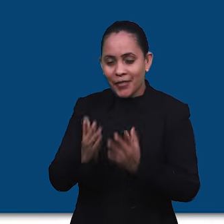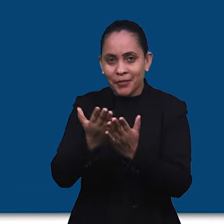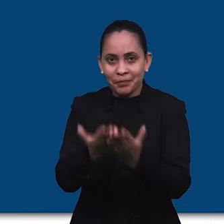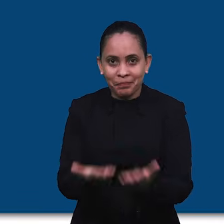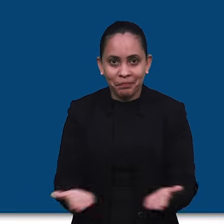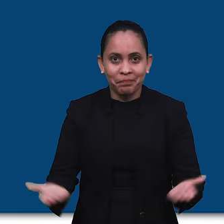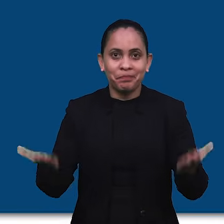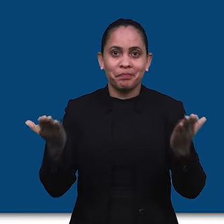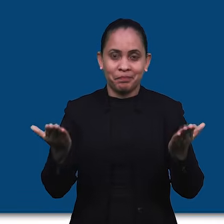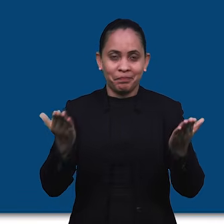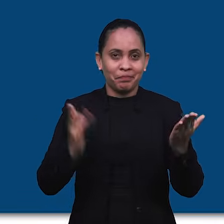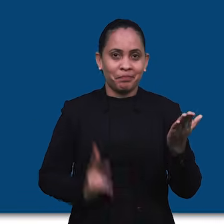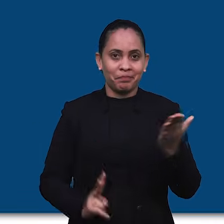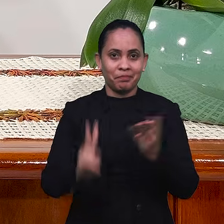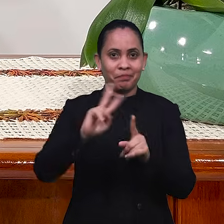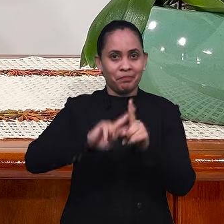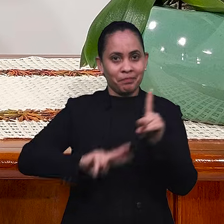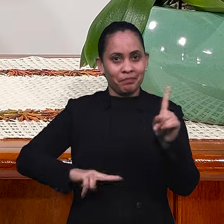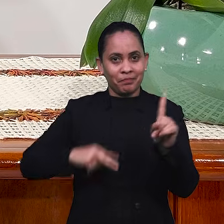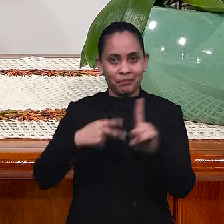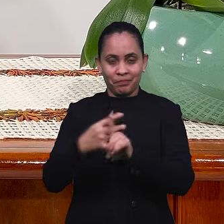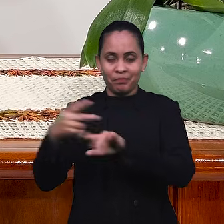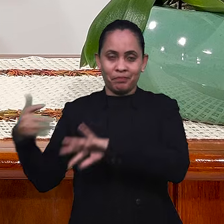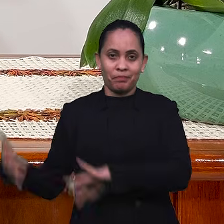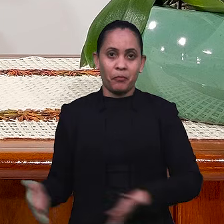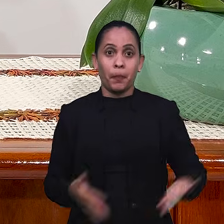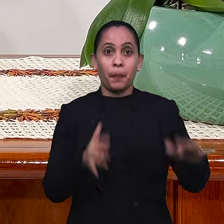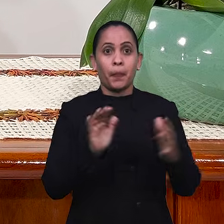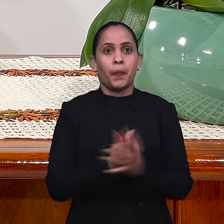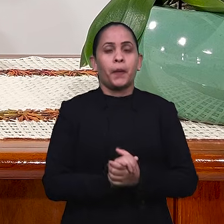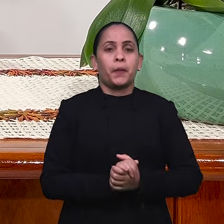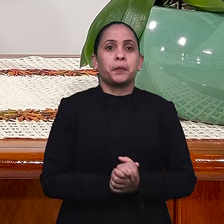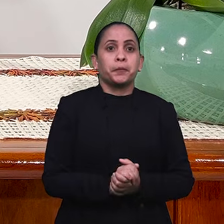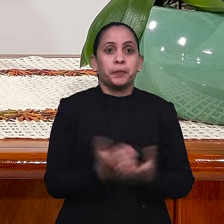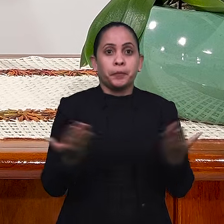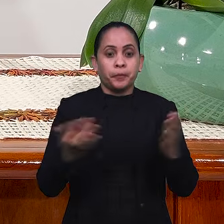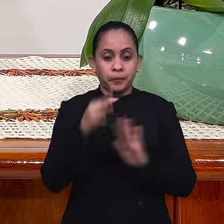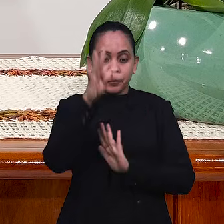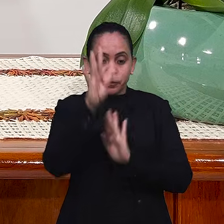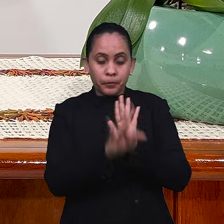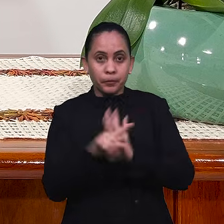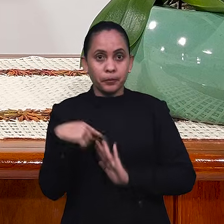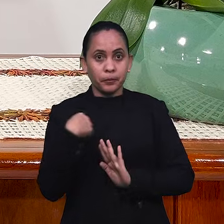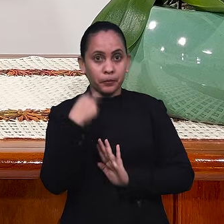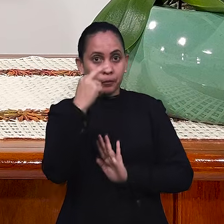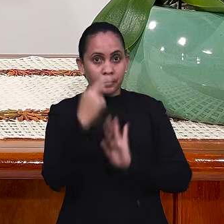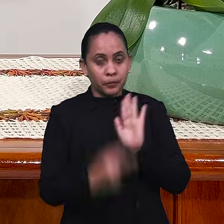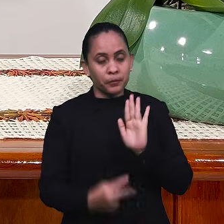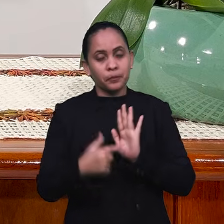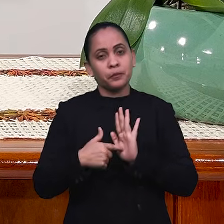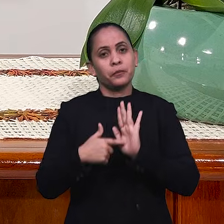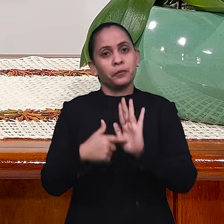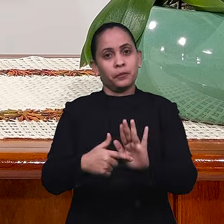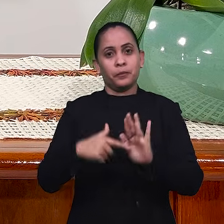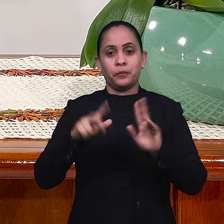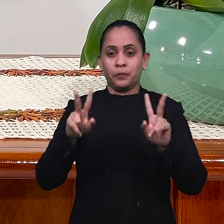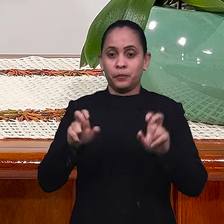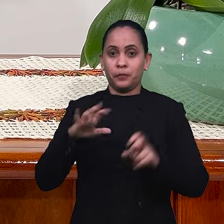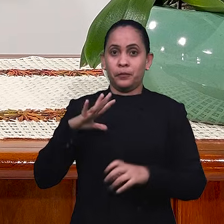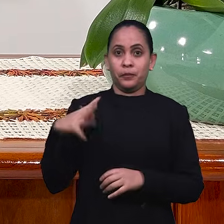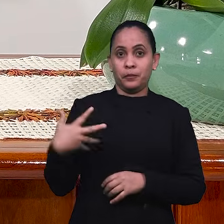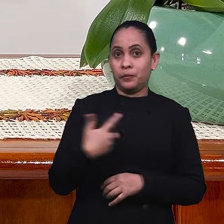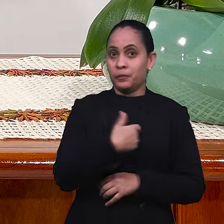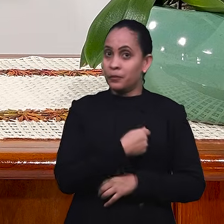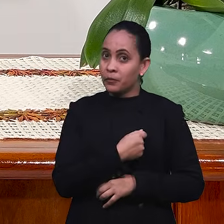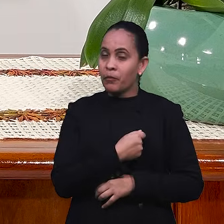seja multiplicada. Muito bem. O texto que nós lemos aqui é um texto que faz parte da aula de salvação. Eu